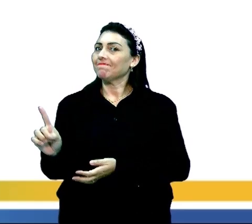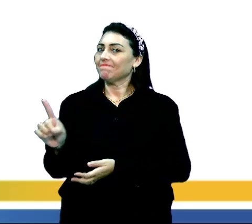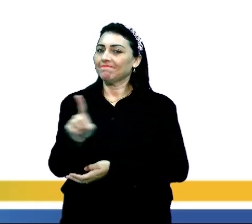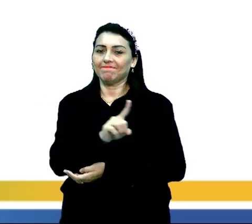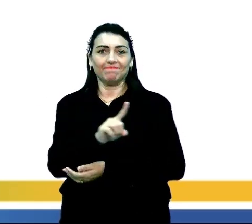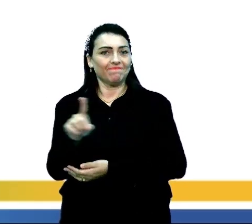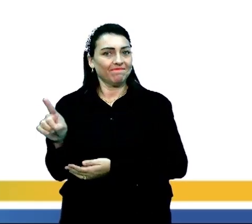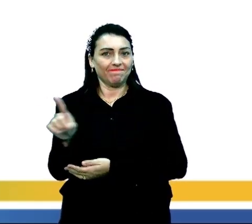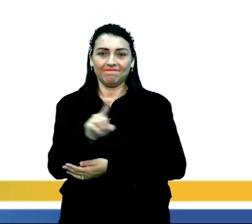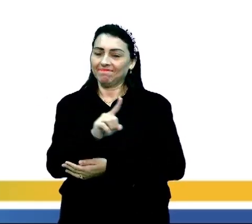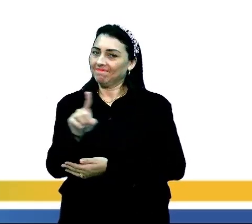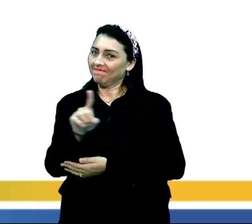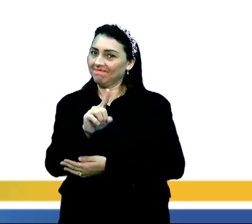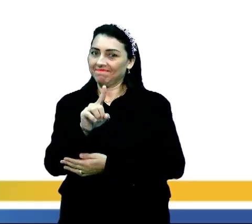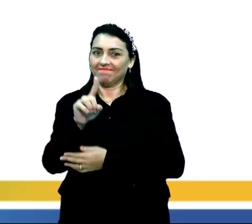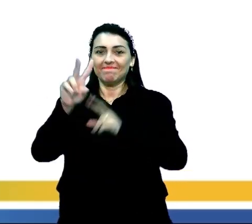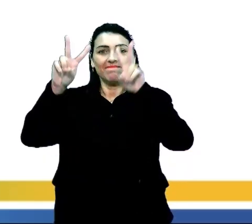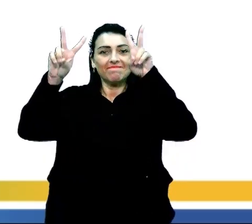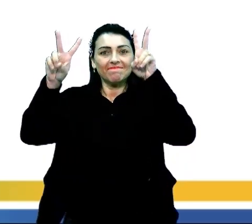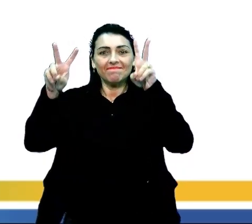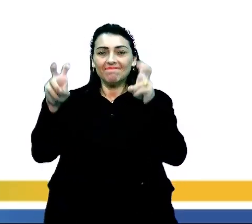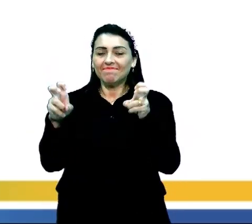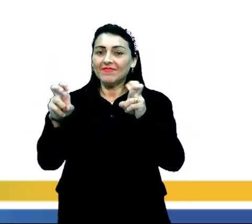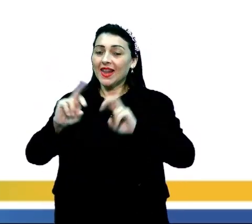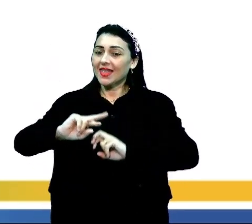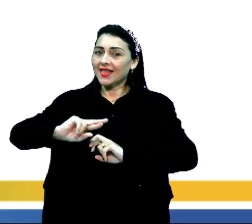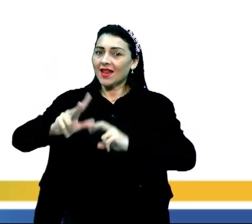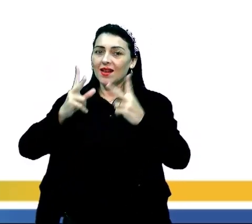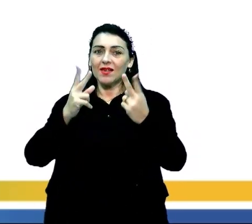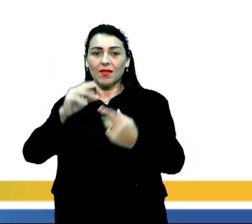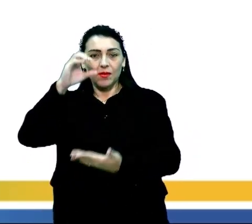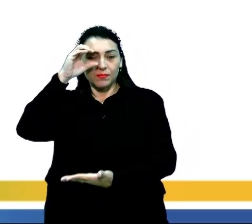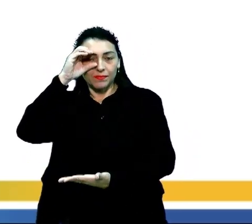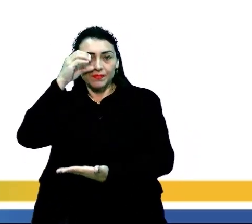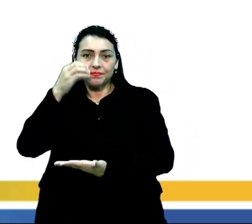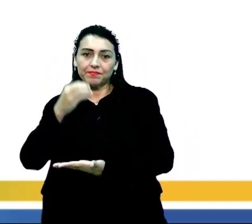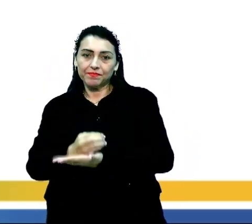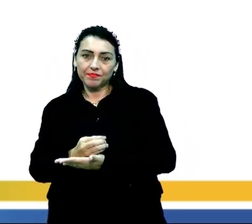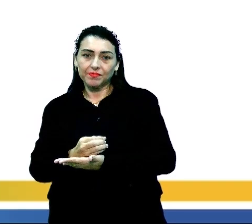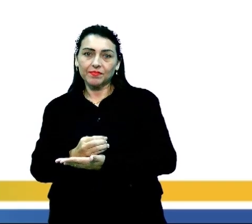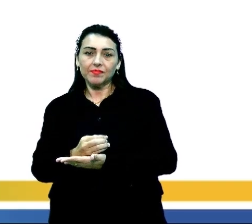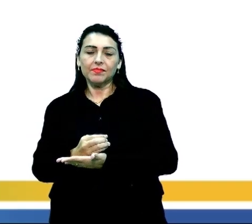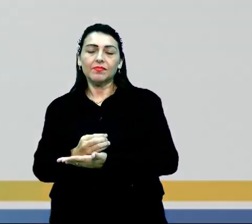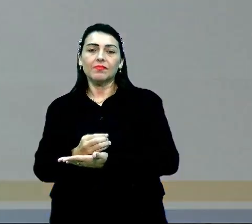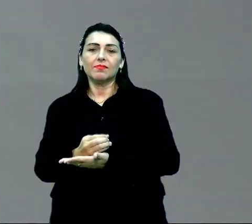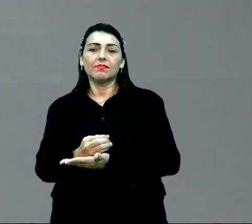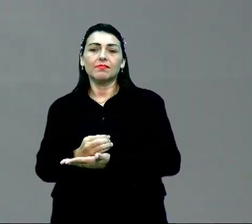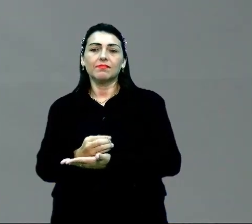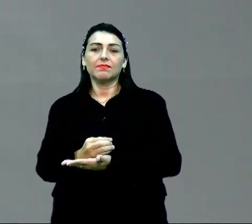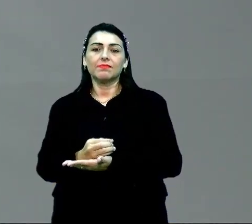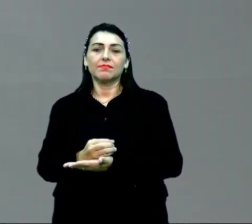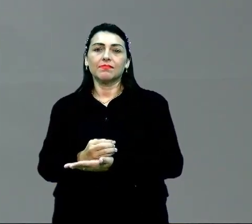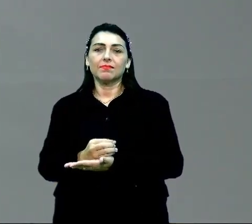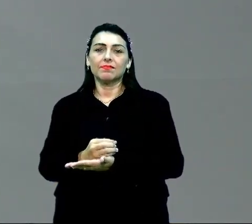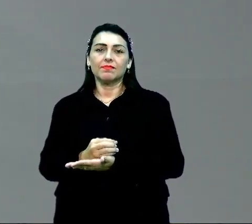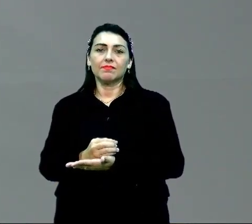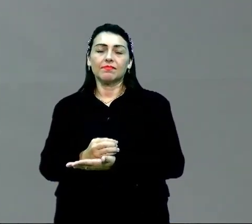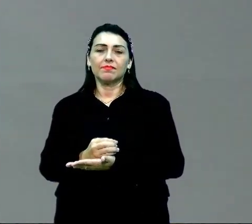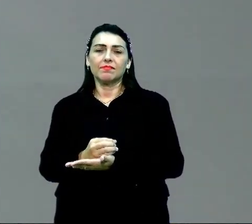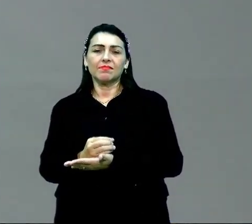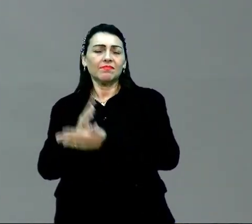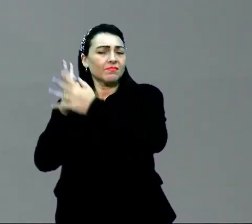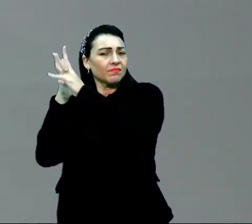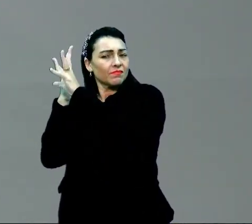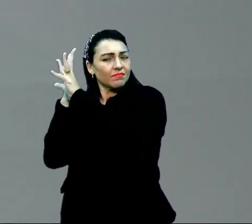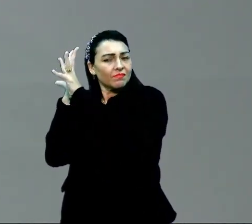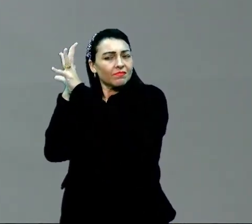Não, né, gente? Tema não é a mesma coisa que tese. E aí eu vou fazer assim... Vou